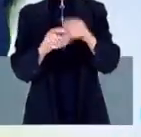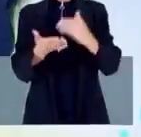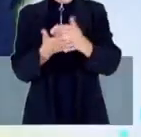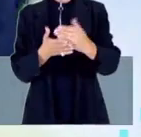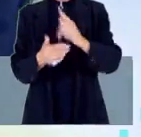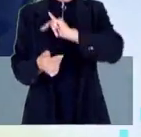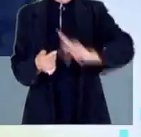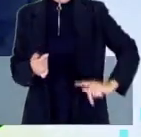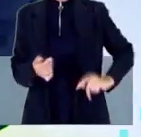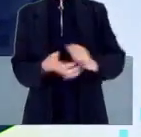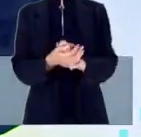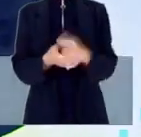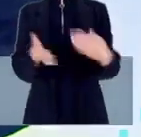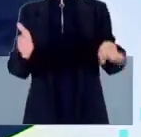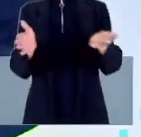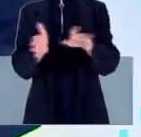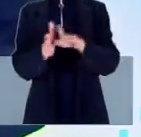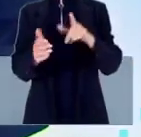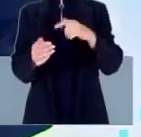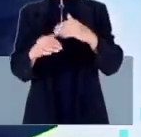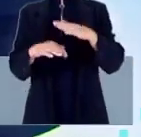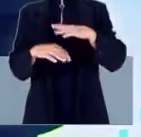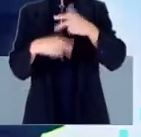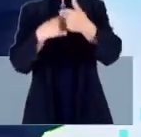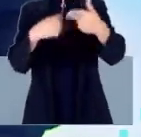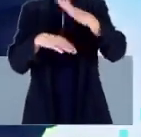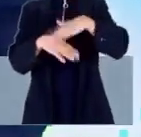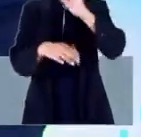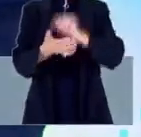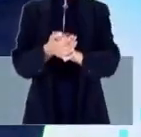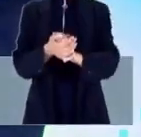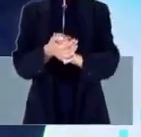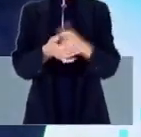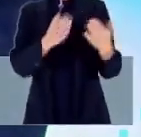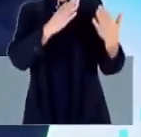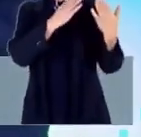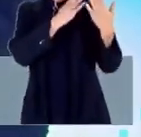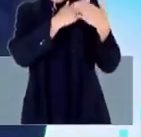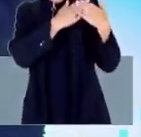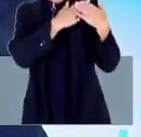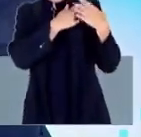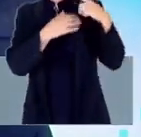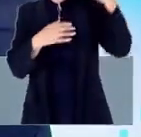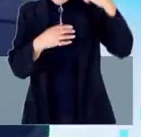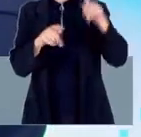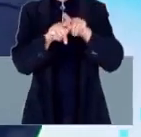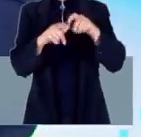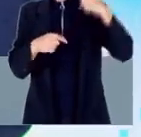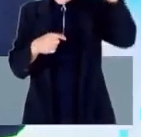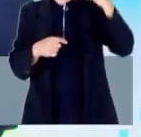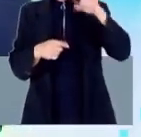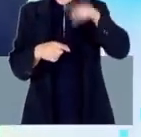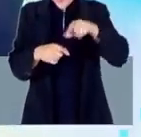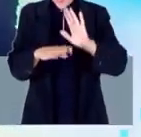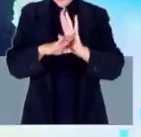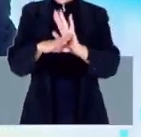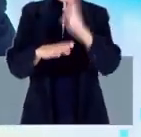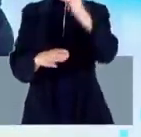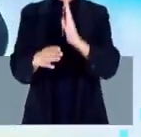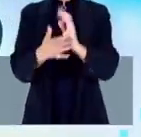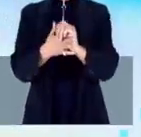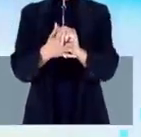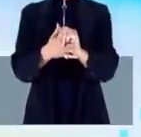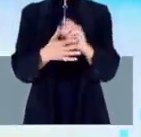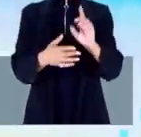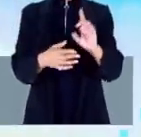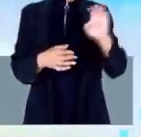no governo do governo chegaram cheio de excessos o papel do deputado e do senador é ajudar o Brasil então não me interessa ser